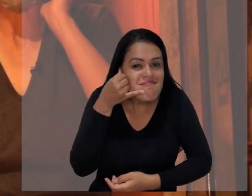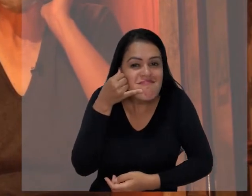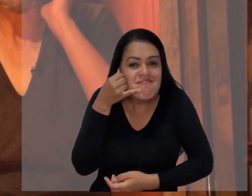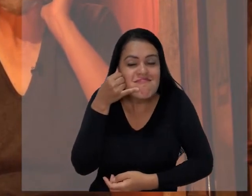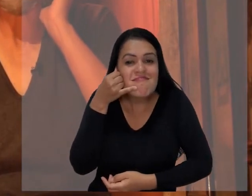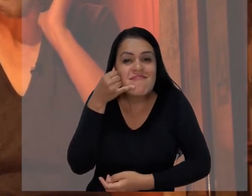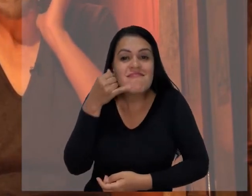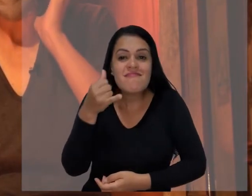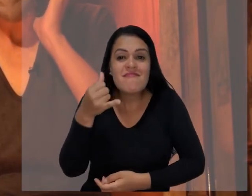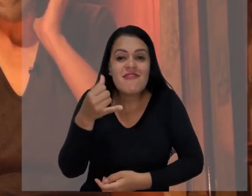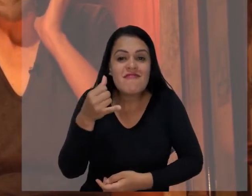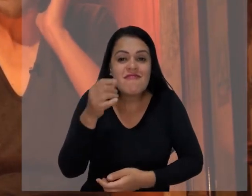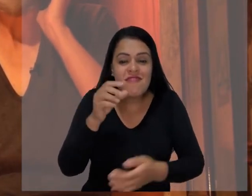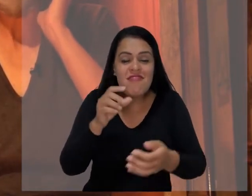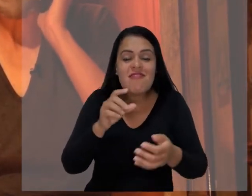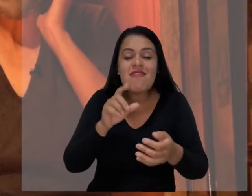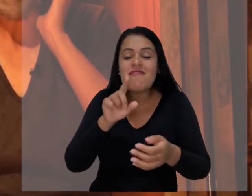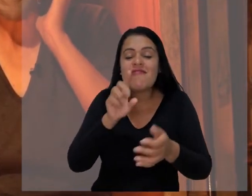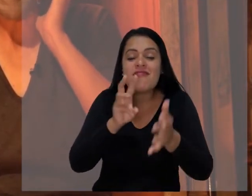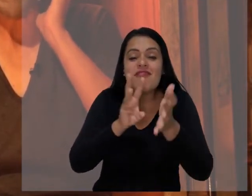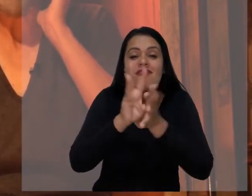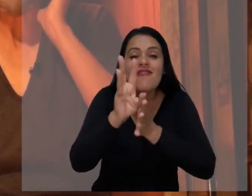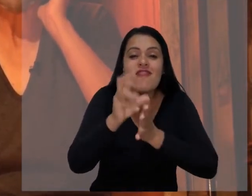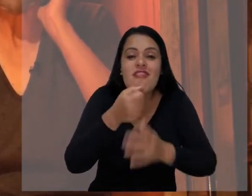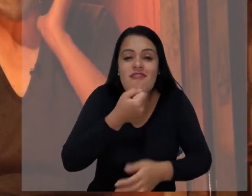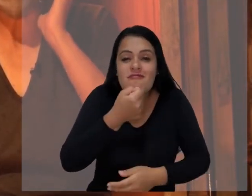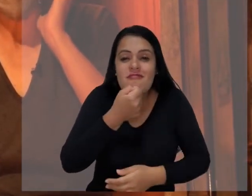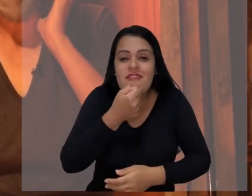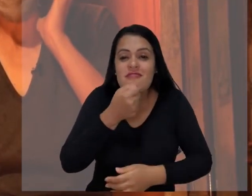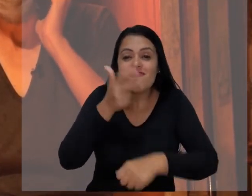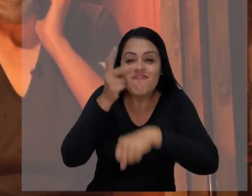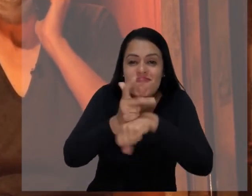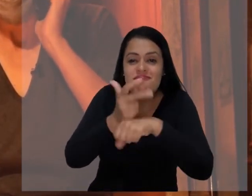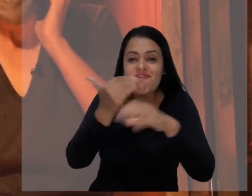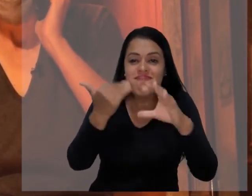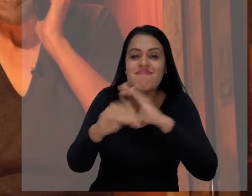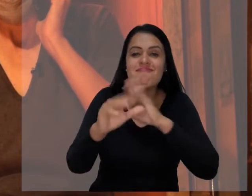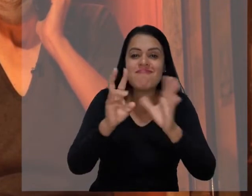Eu vou te mandar um áudio do Zap Zap. Um áudio e um vídeo.